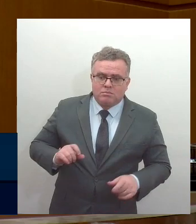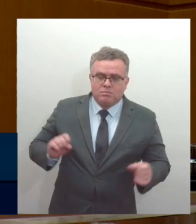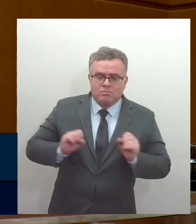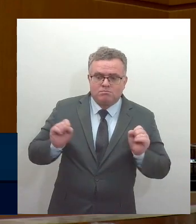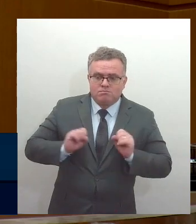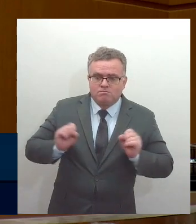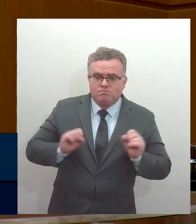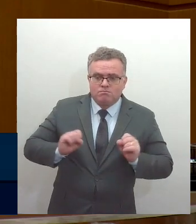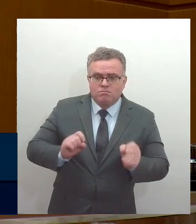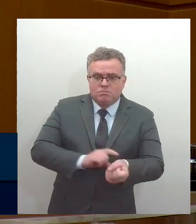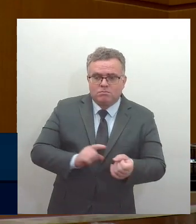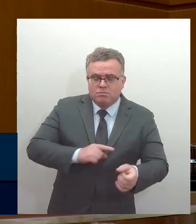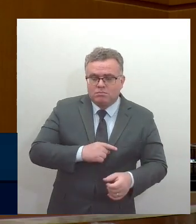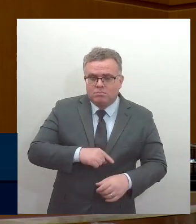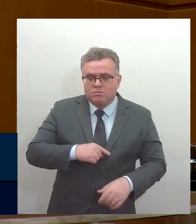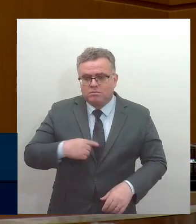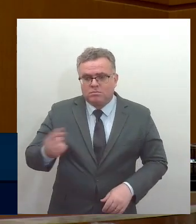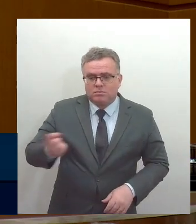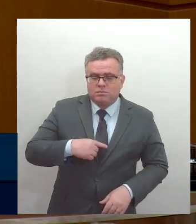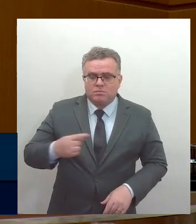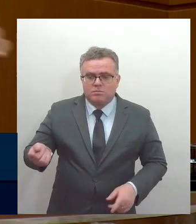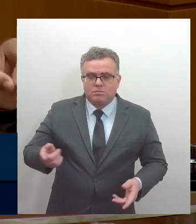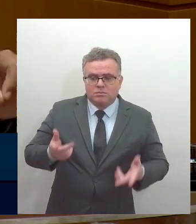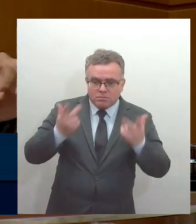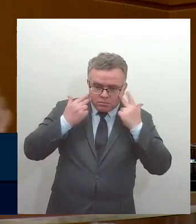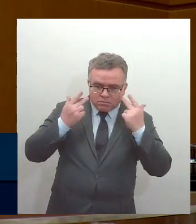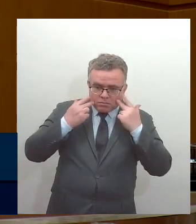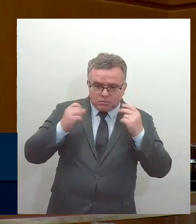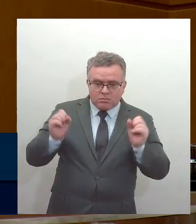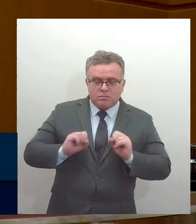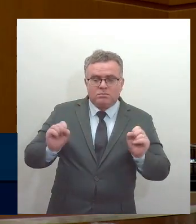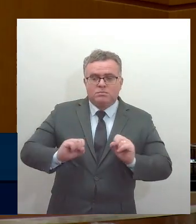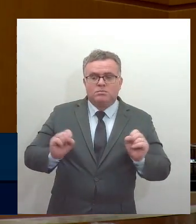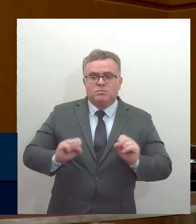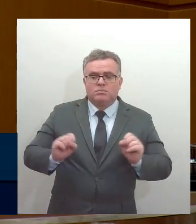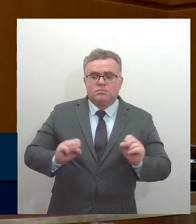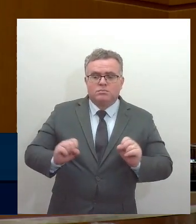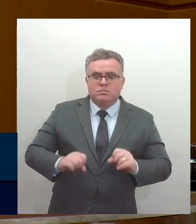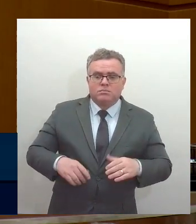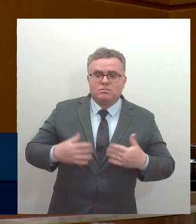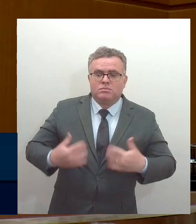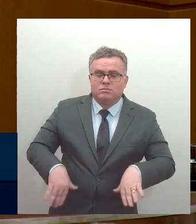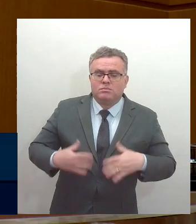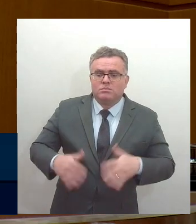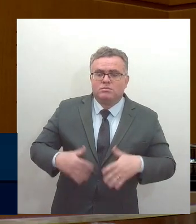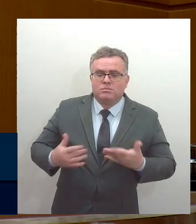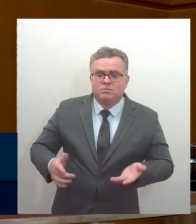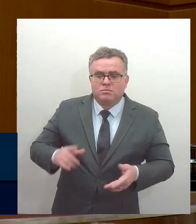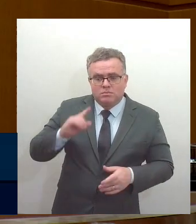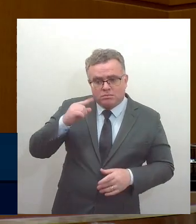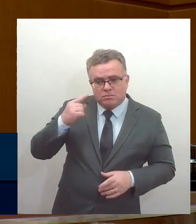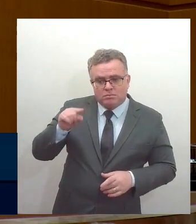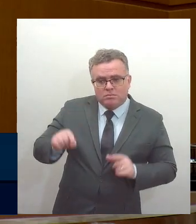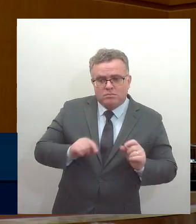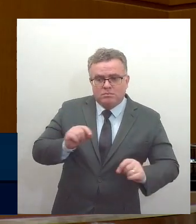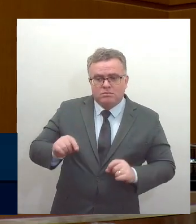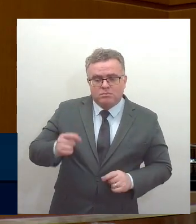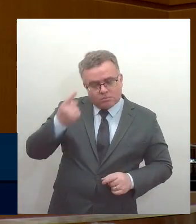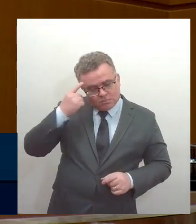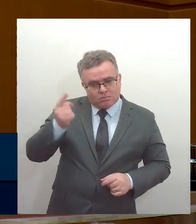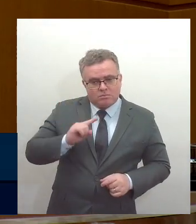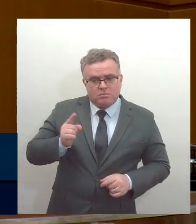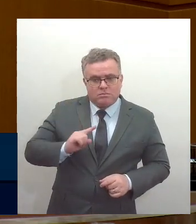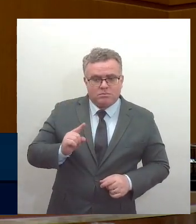mundo dizia, esse menino é aluado, esse menino é doidinho, porque o pessoal não sabia. Não sabia, e muitas das